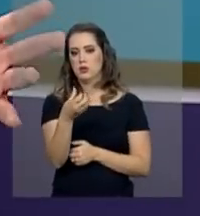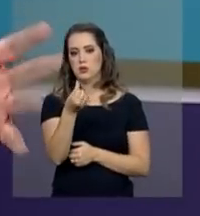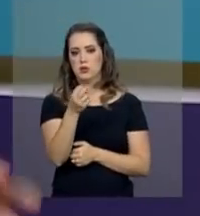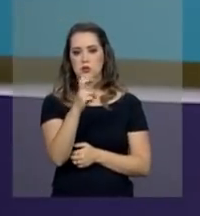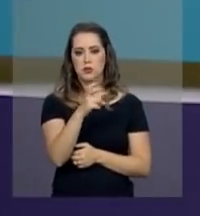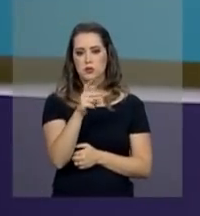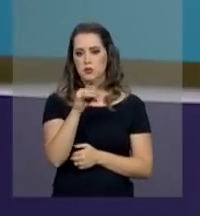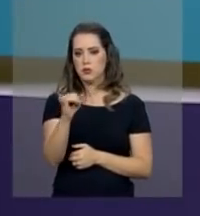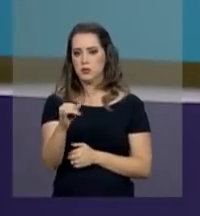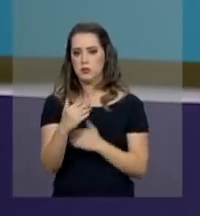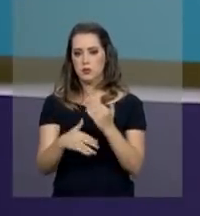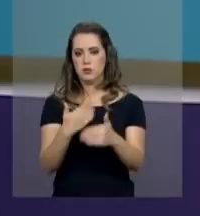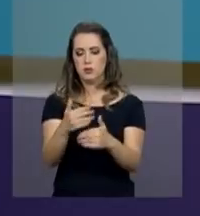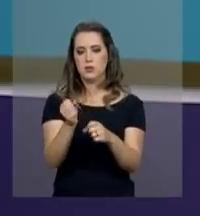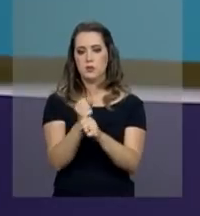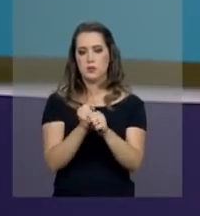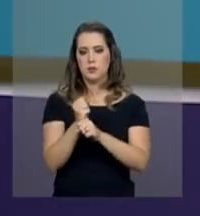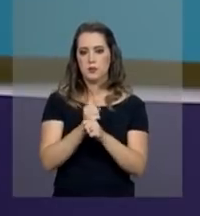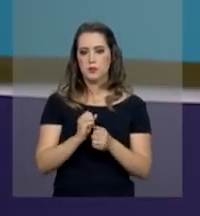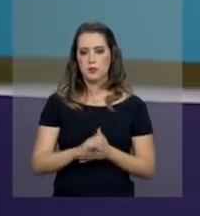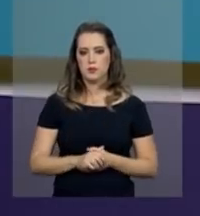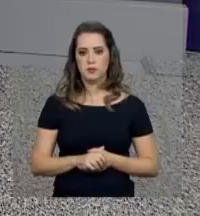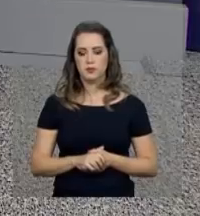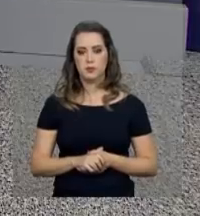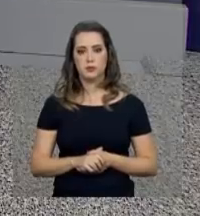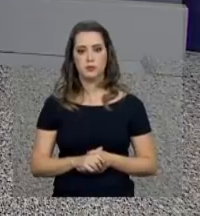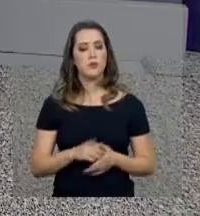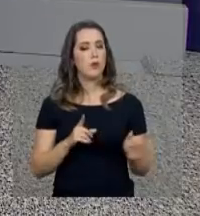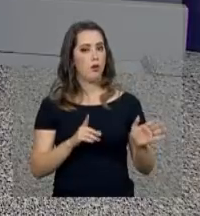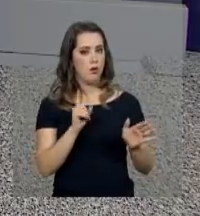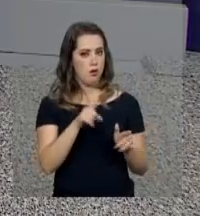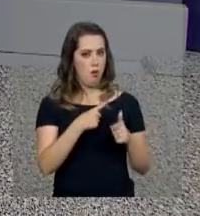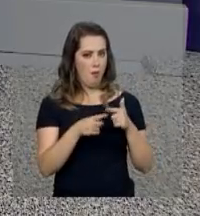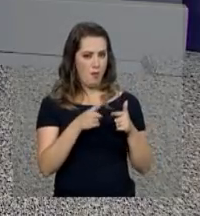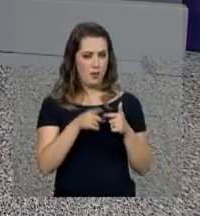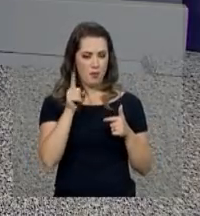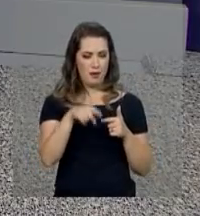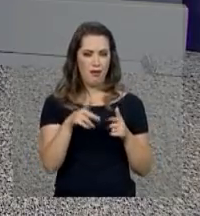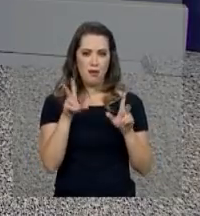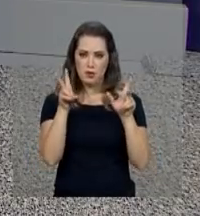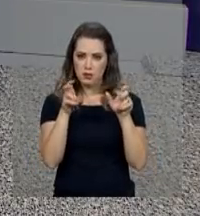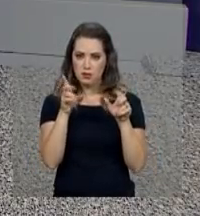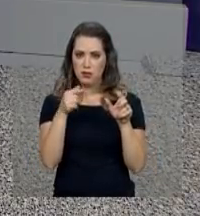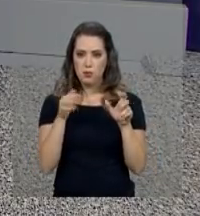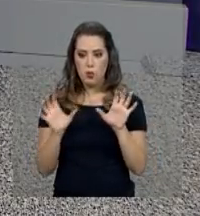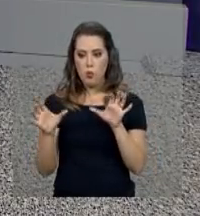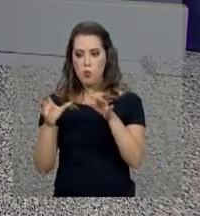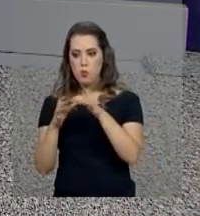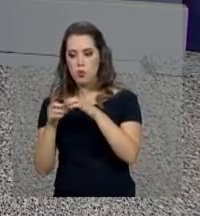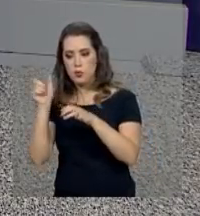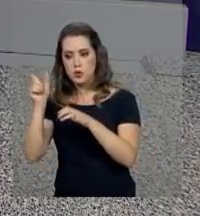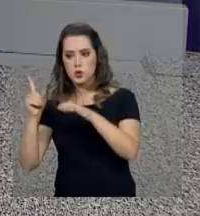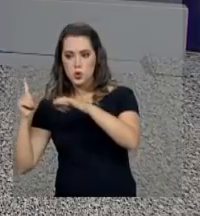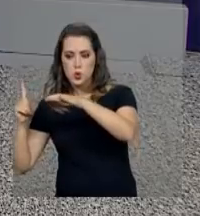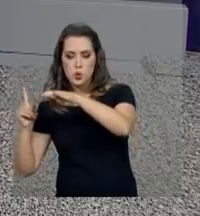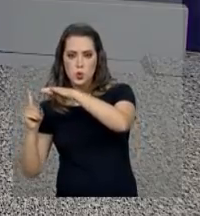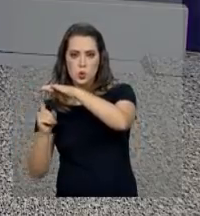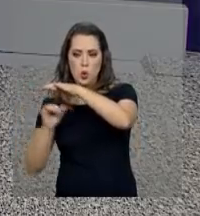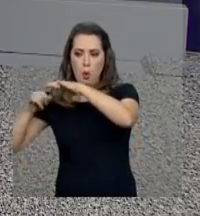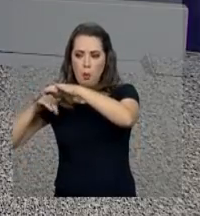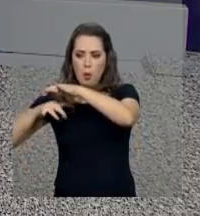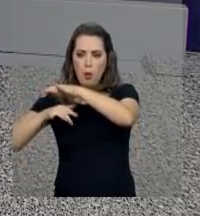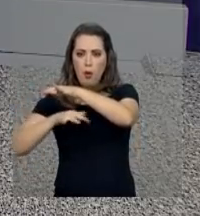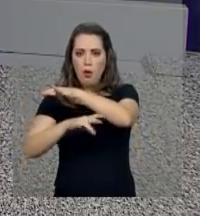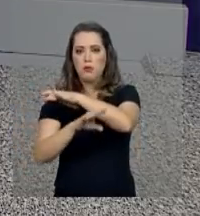365 dias, no decorrer desse ano, né? Paulo, uma questão que será tratada será esse fenômeno aí das ondas migratórias. É uma grande preocupação, né, dos